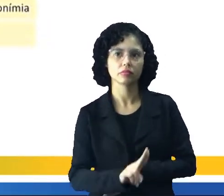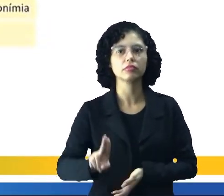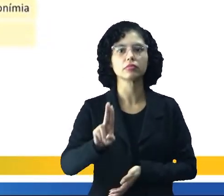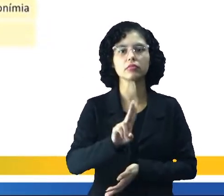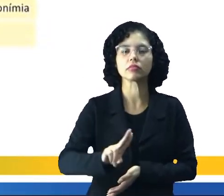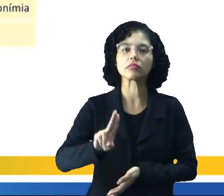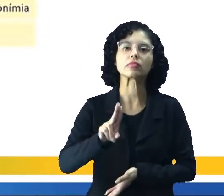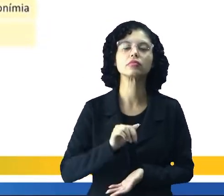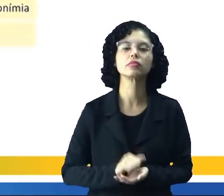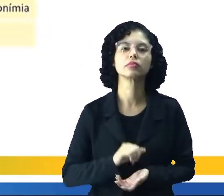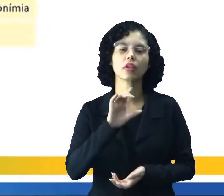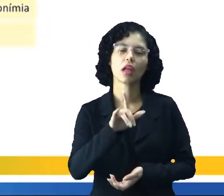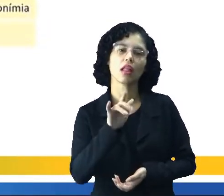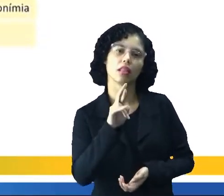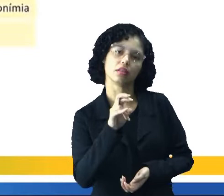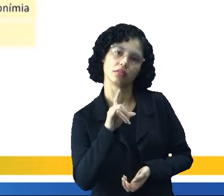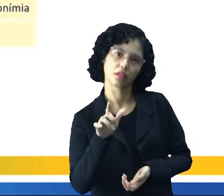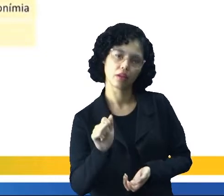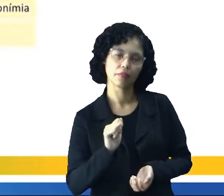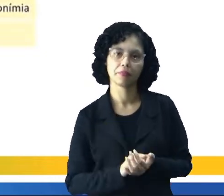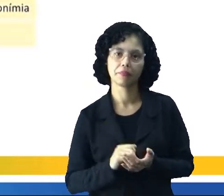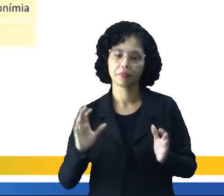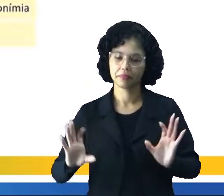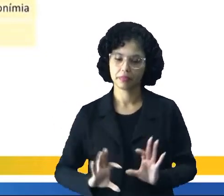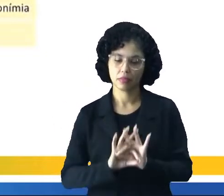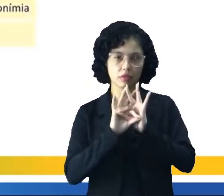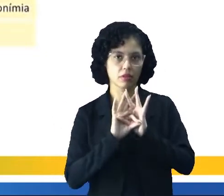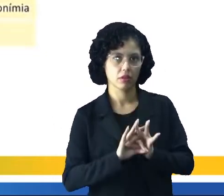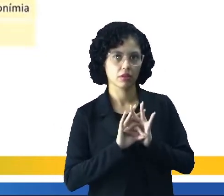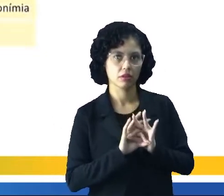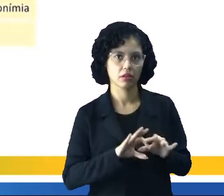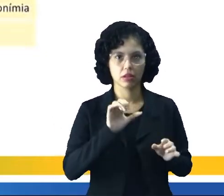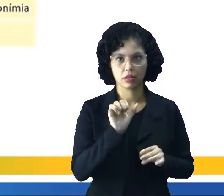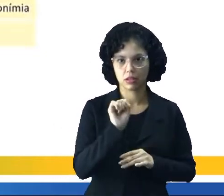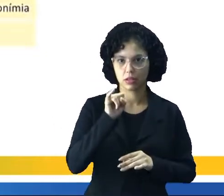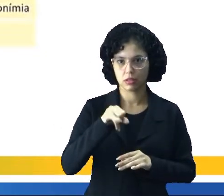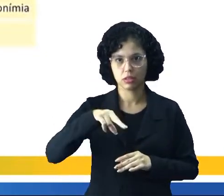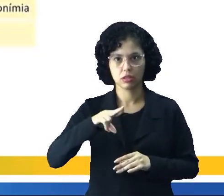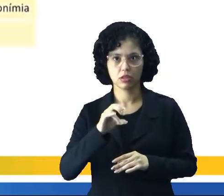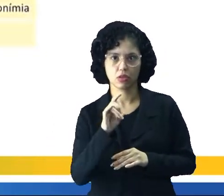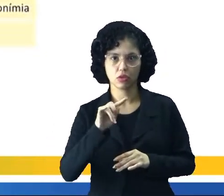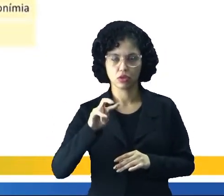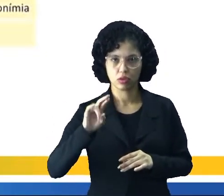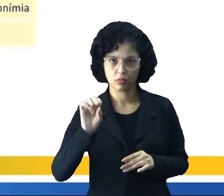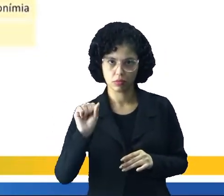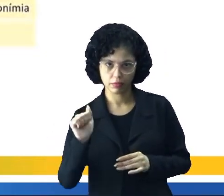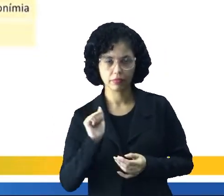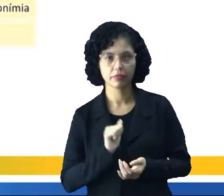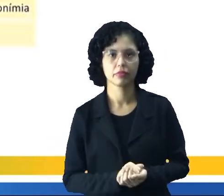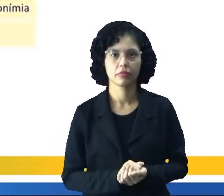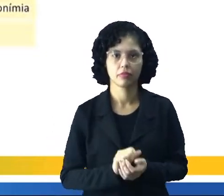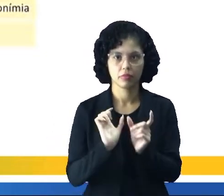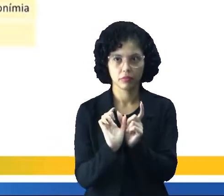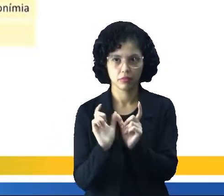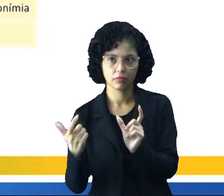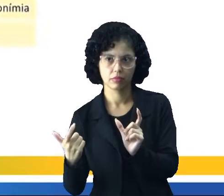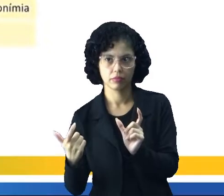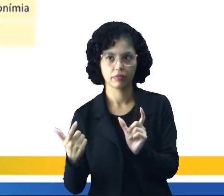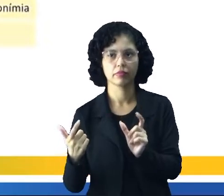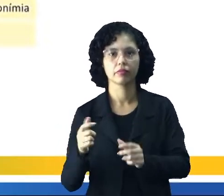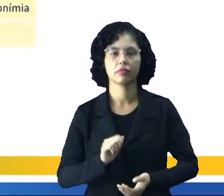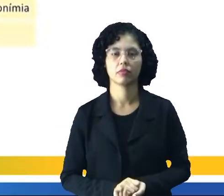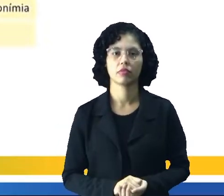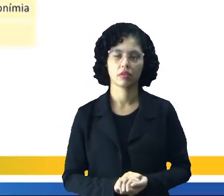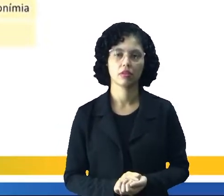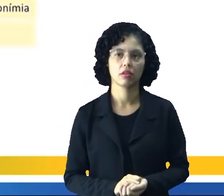formas lexicais, que são relação de sinonímia, são os sinônimos que a gente utiliza dentro do texto,